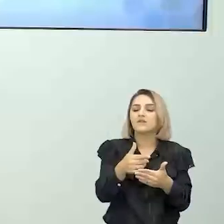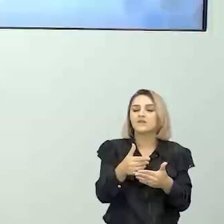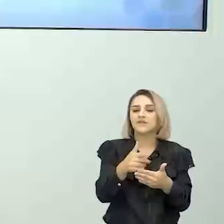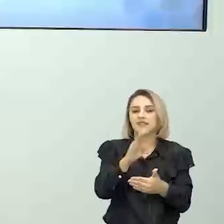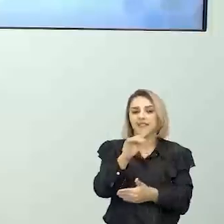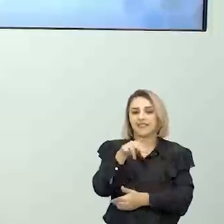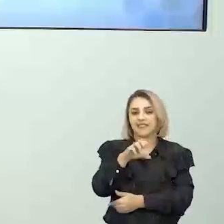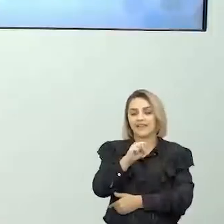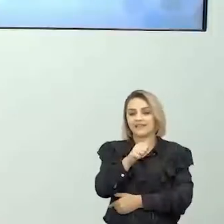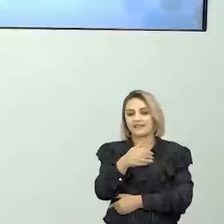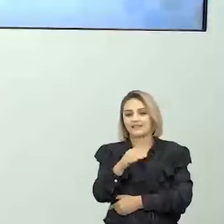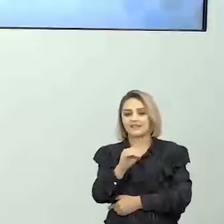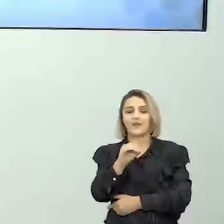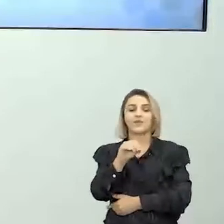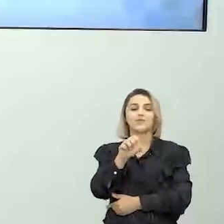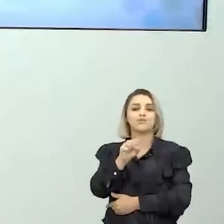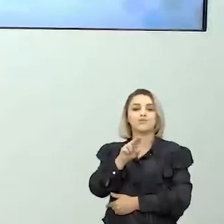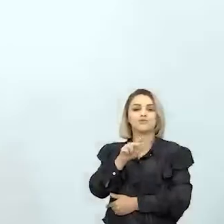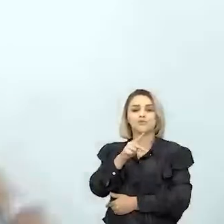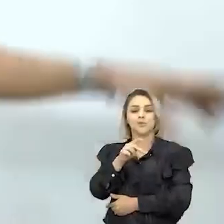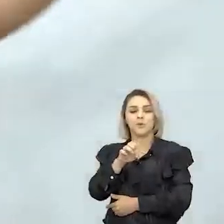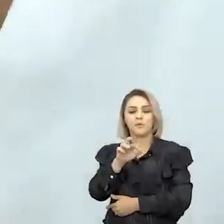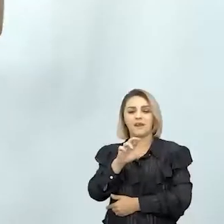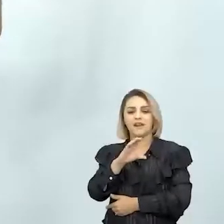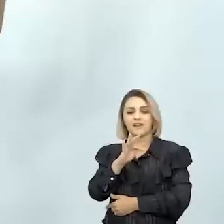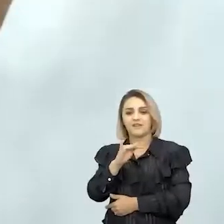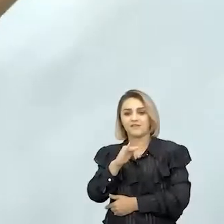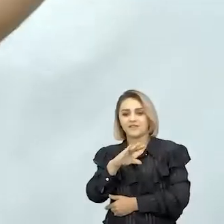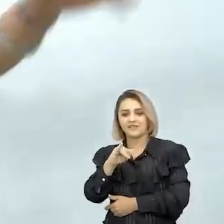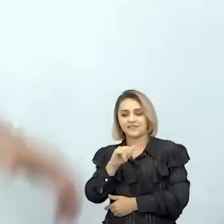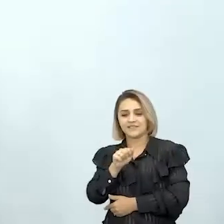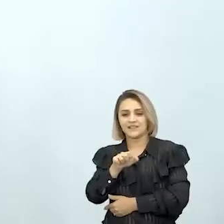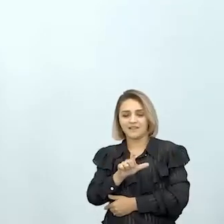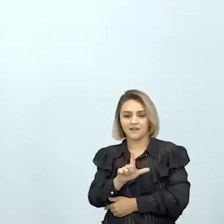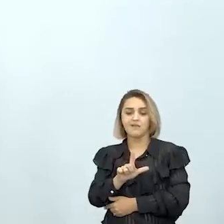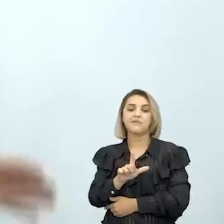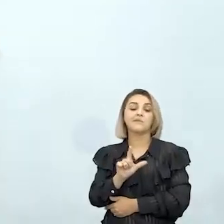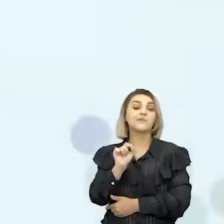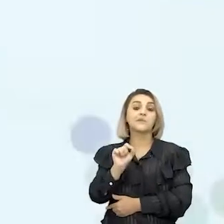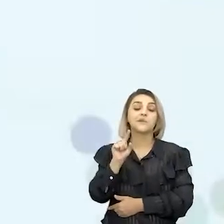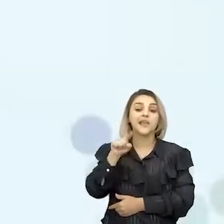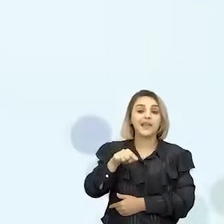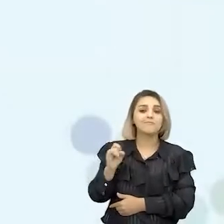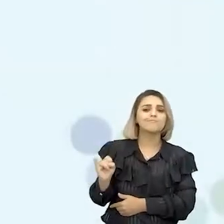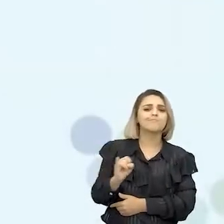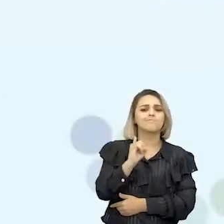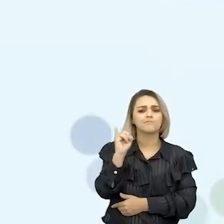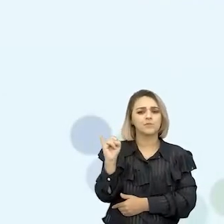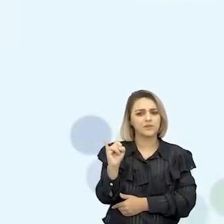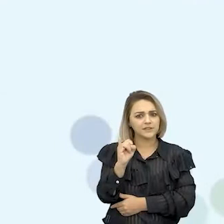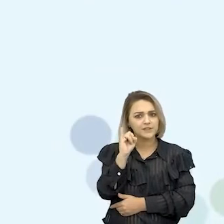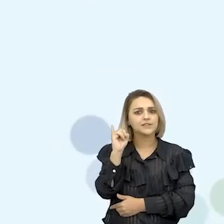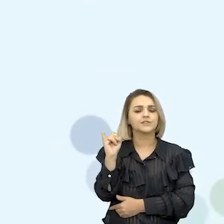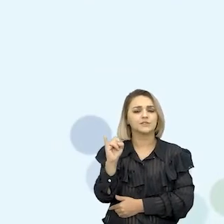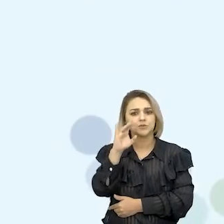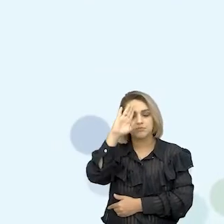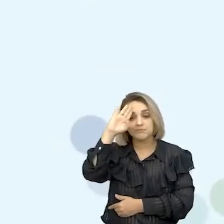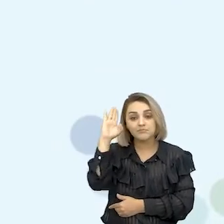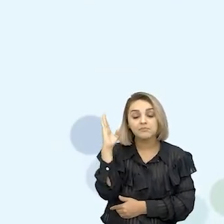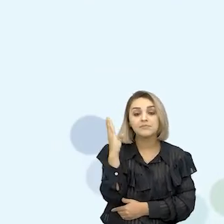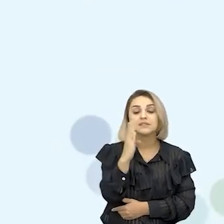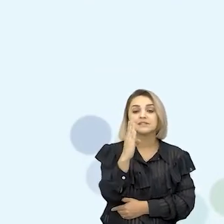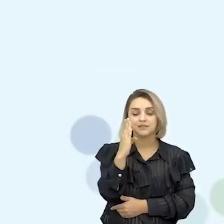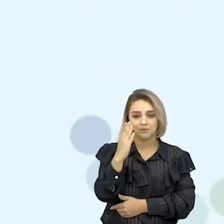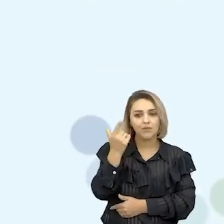tensão superficial, tá certo? A tensão superficial, ela é necessária e indispensável para que